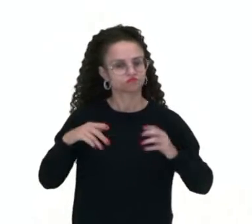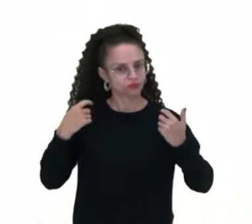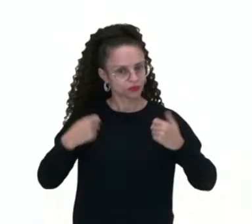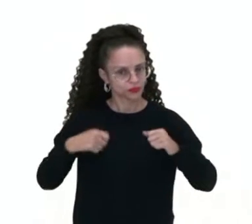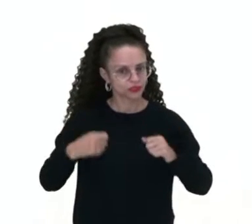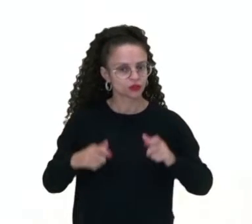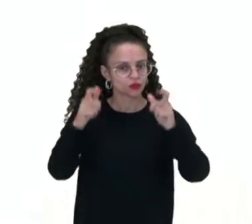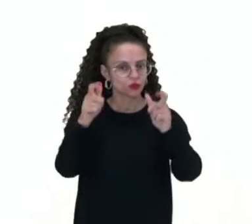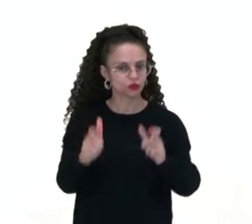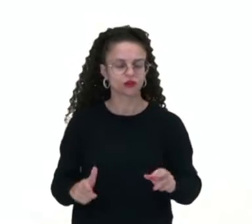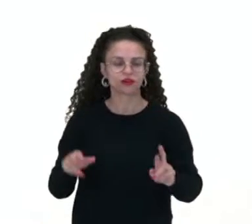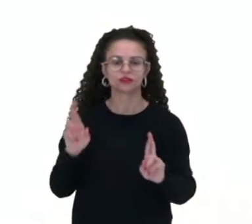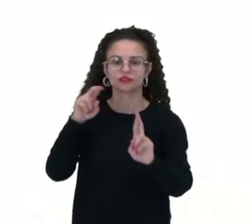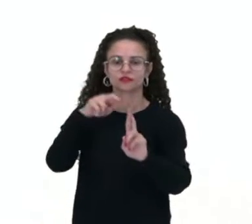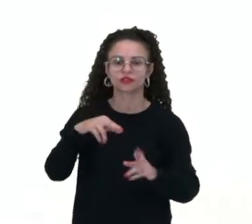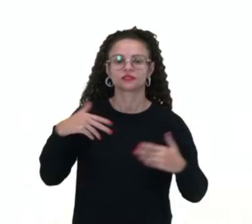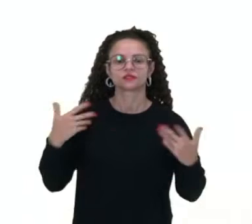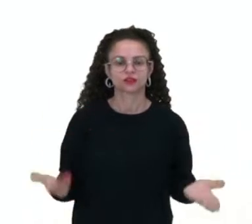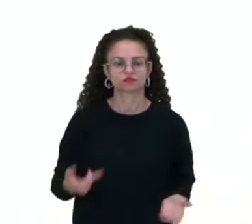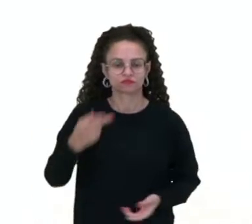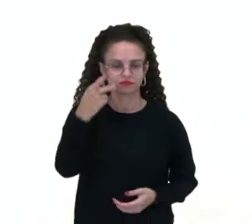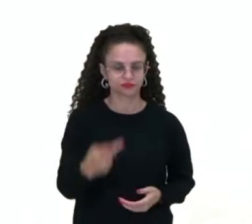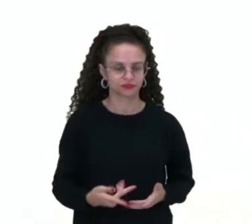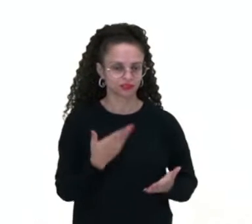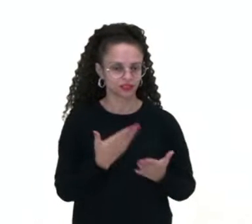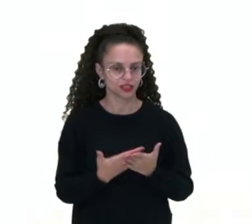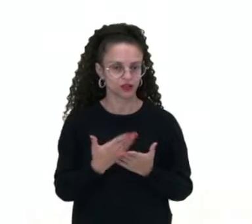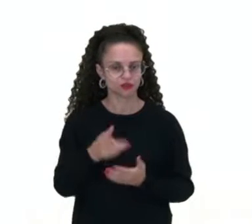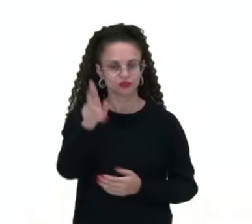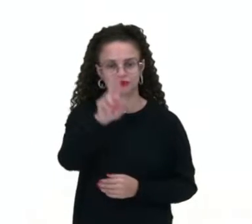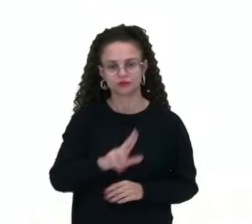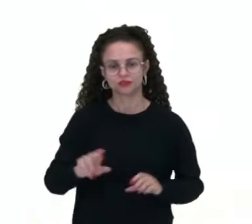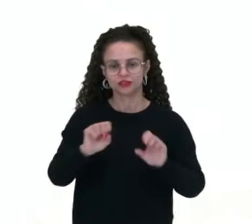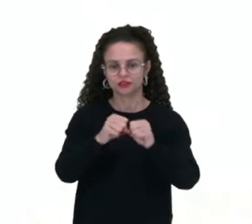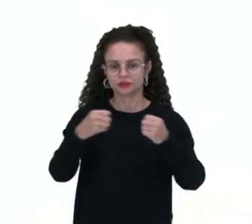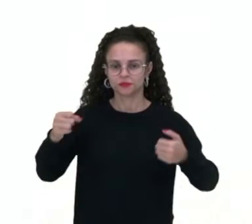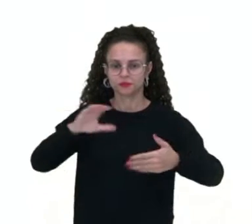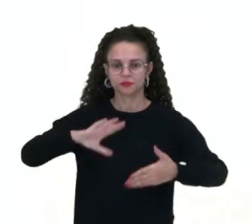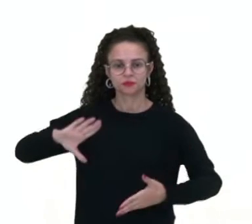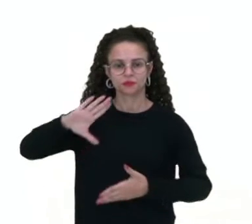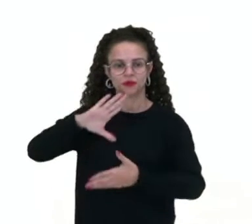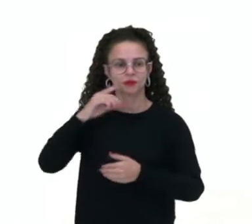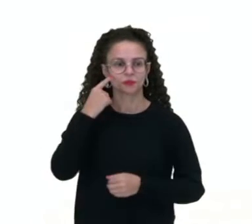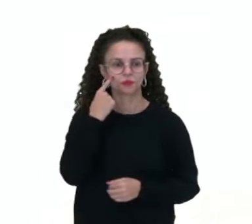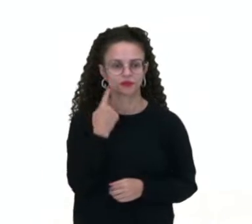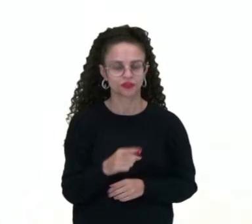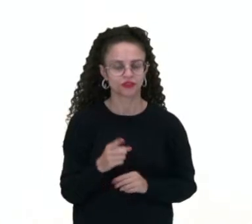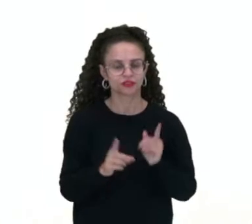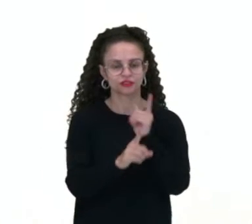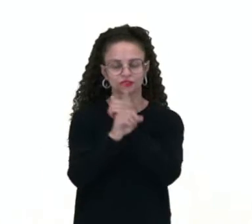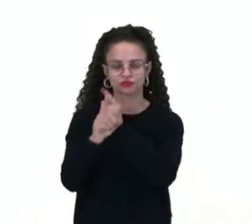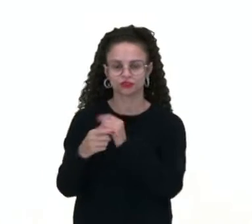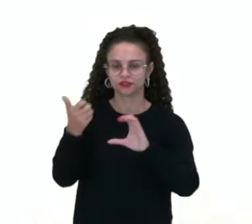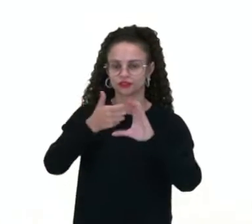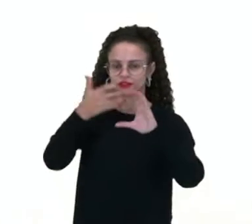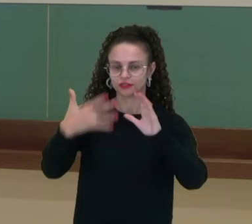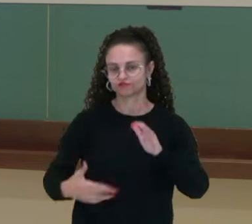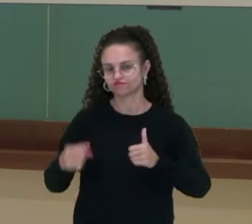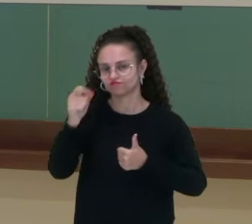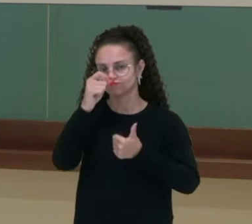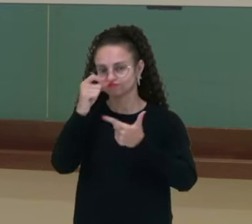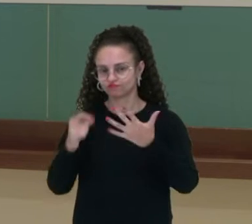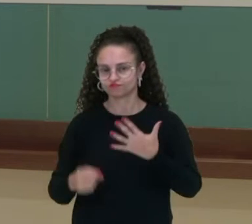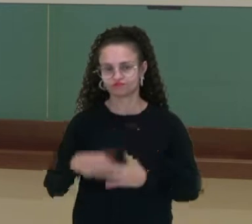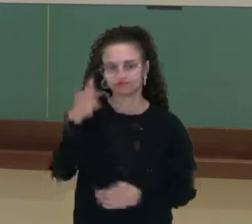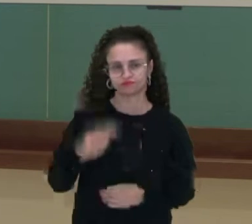referência. Nesta aula, então, vamos usar os mapas como referência para identificar algumas características do Brasil,